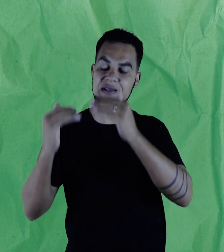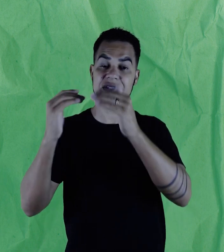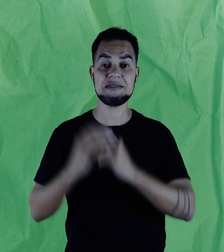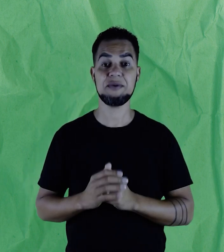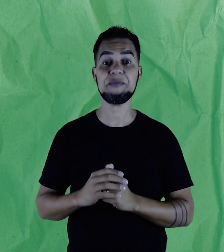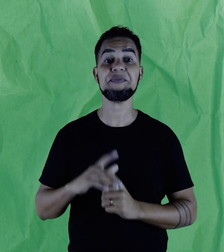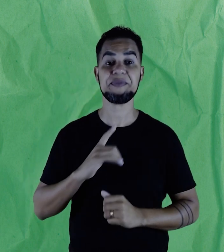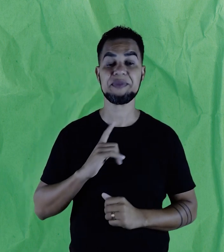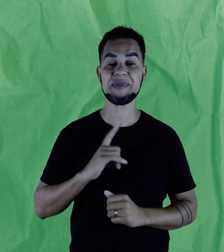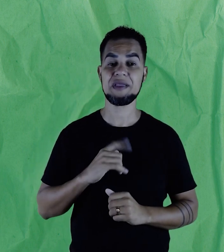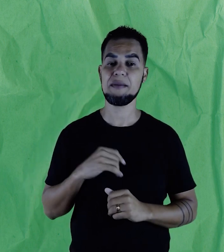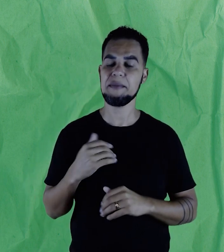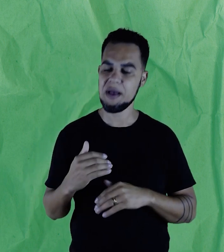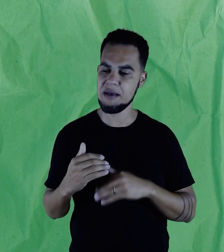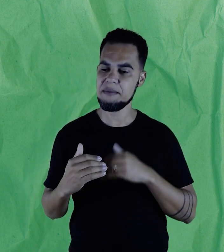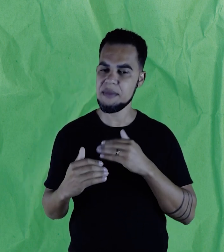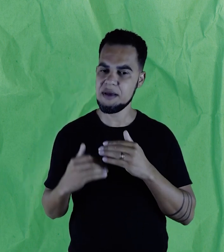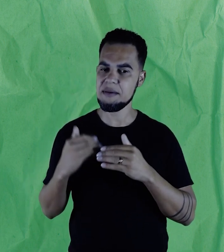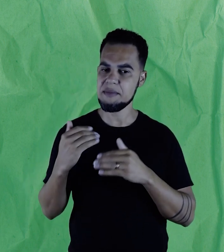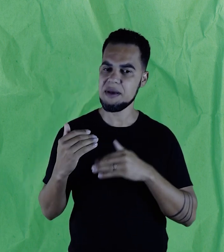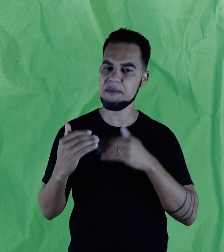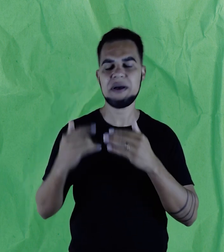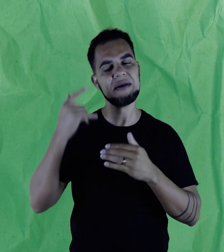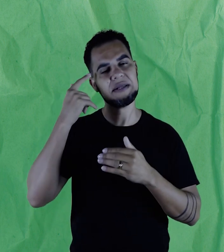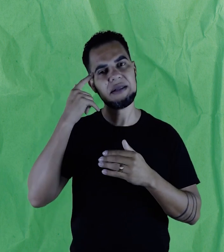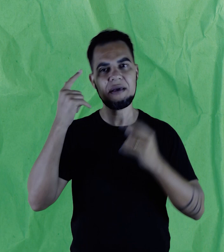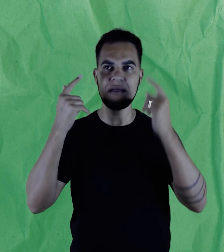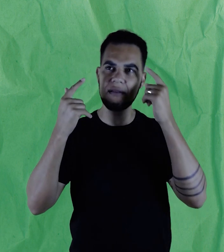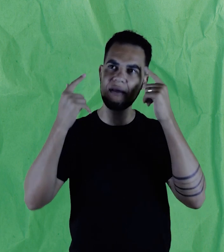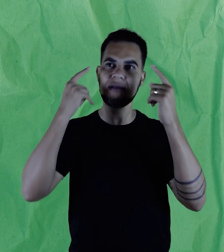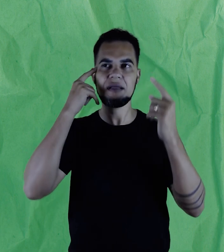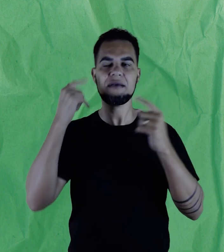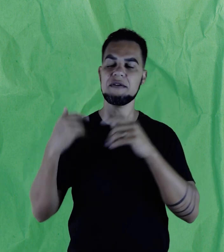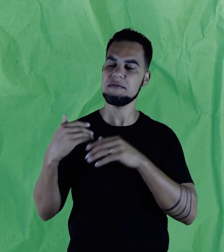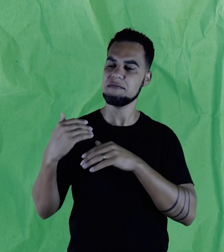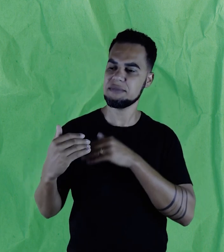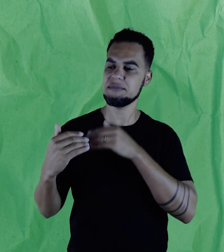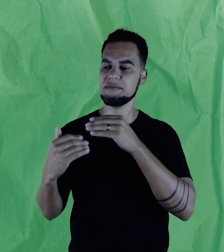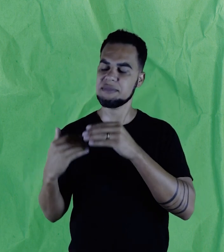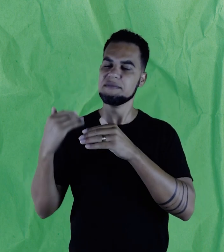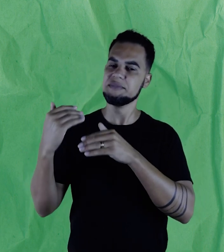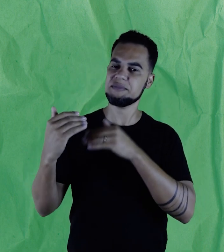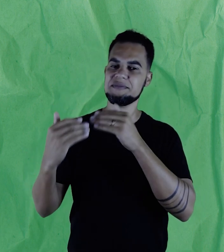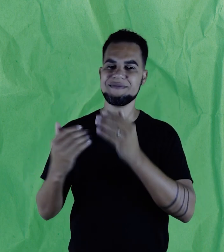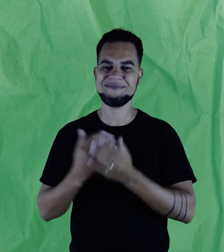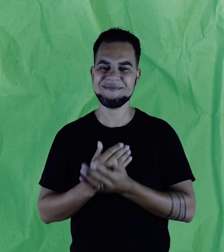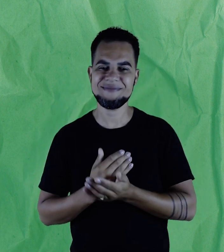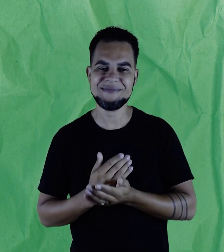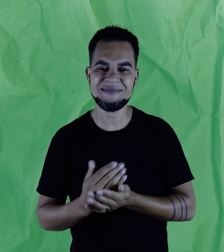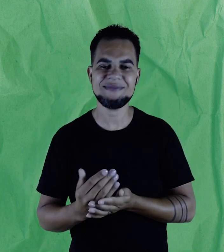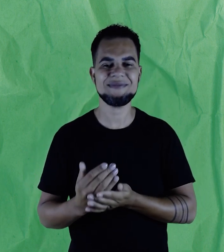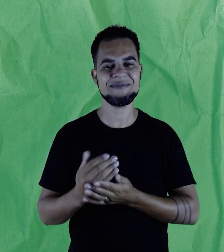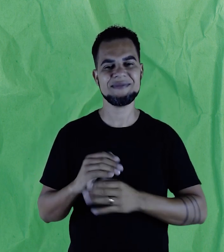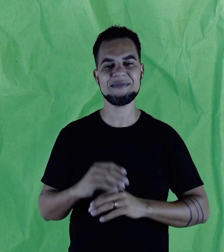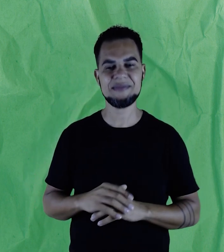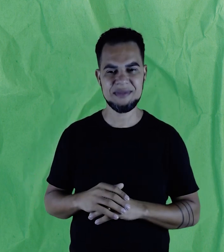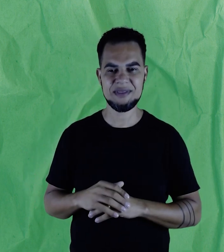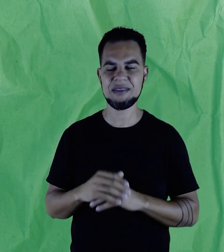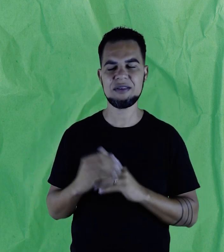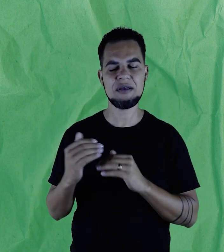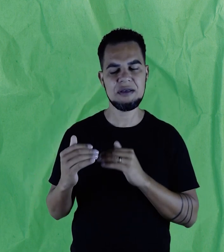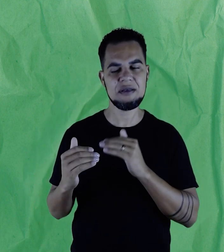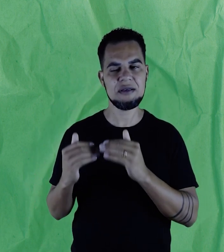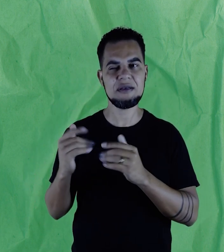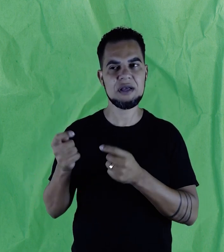uma progressão de ideias, você tem ali algo que vai crescendo e escalando, né? Inicialmente calma, depois apenas